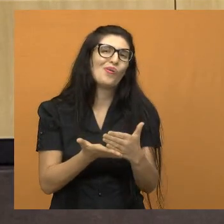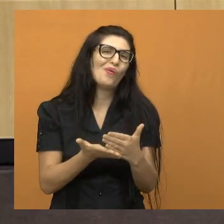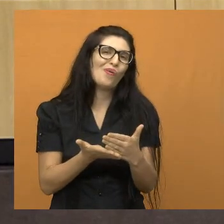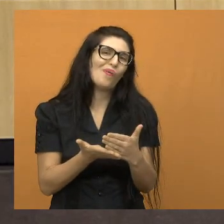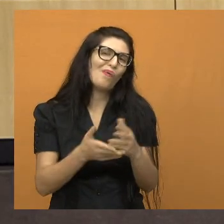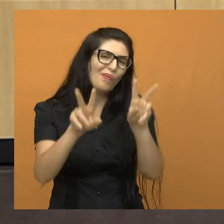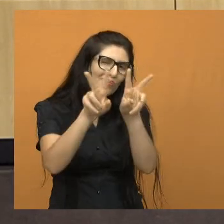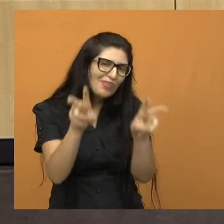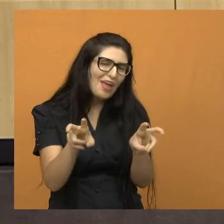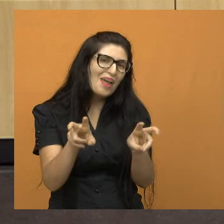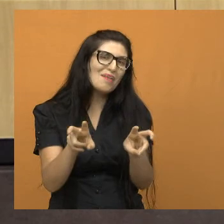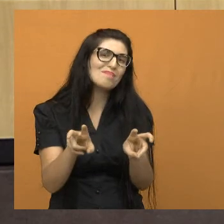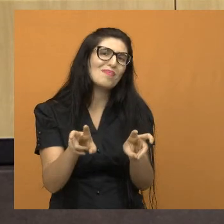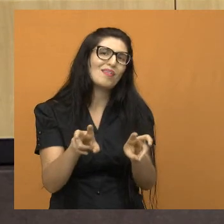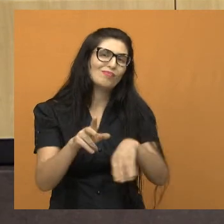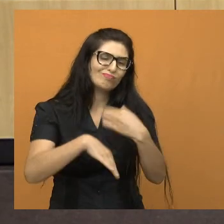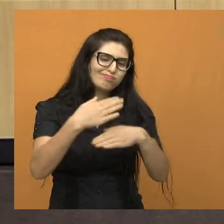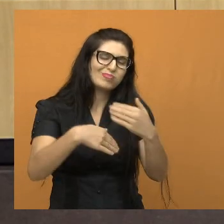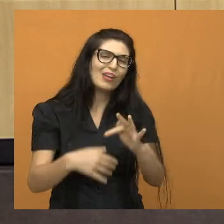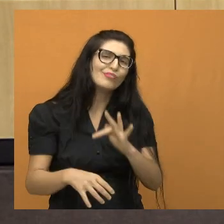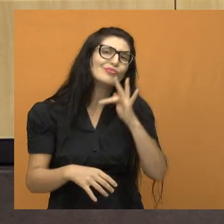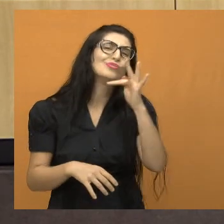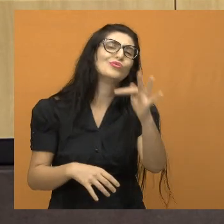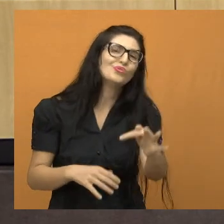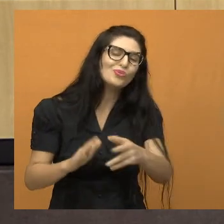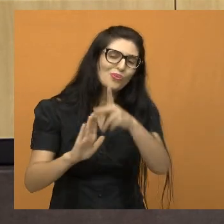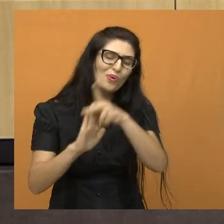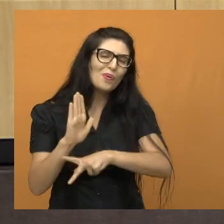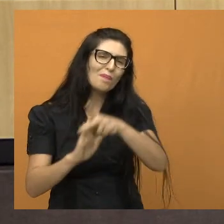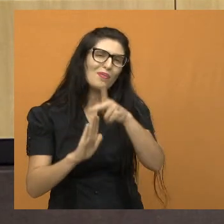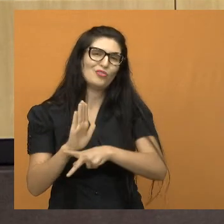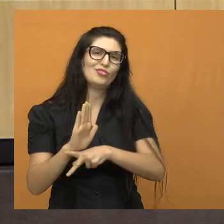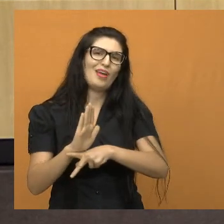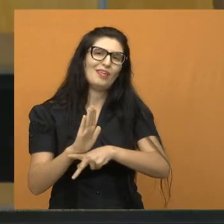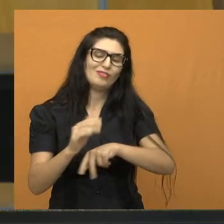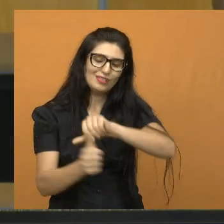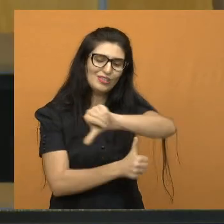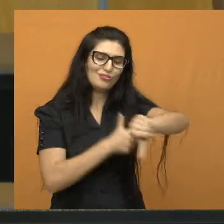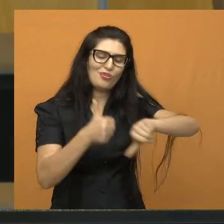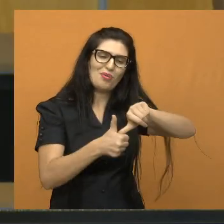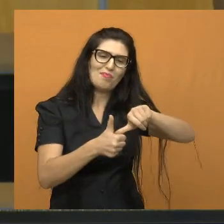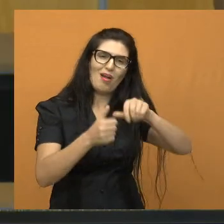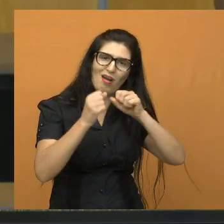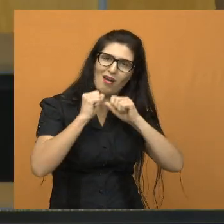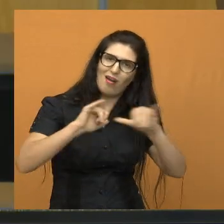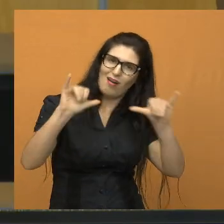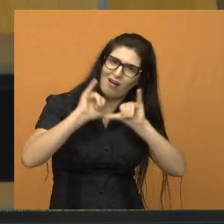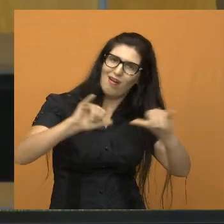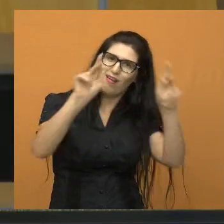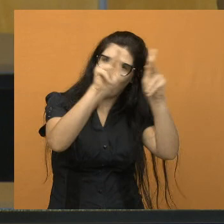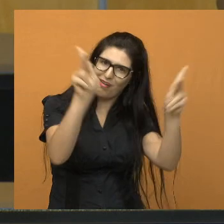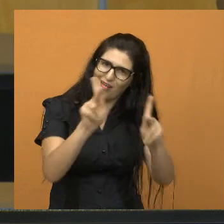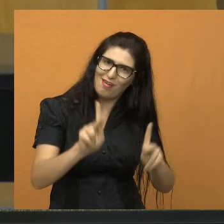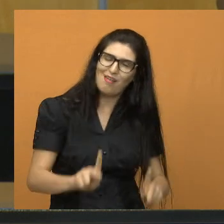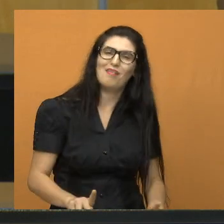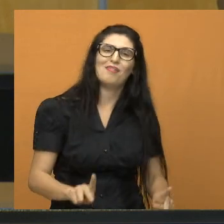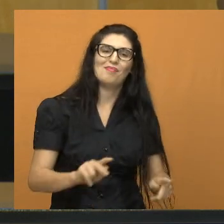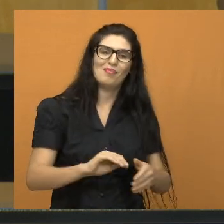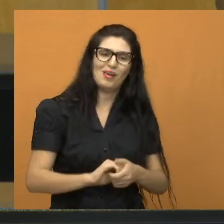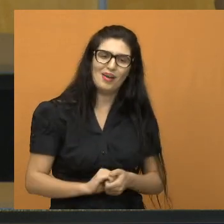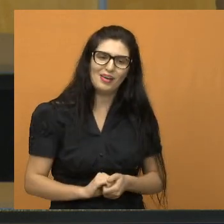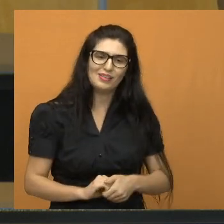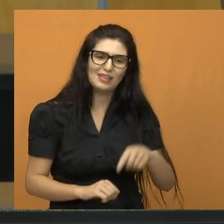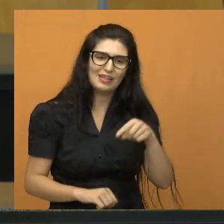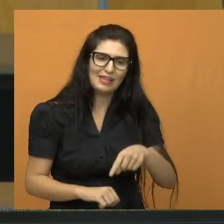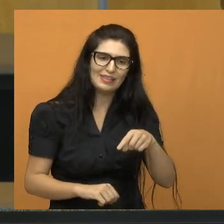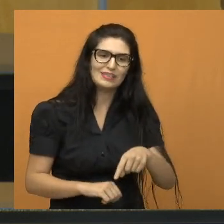deve sair daqui com esse comprometimento da gente procurar se comprometer. Nós, enquanto